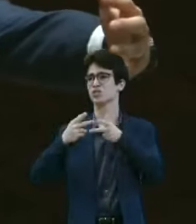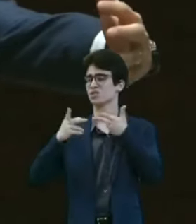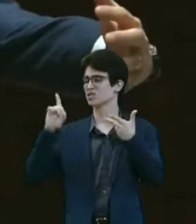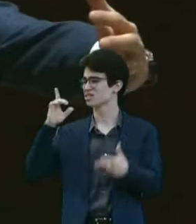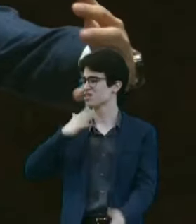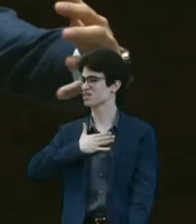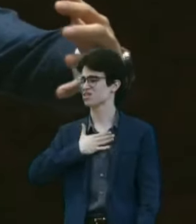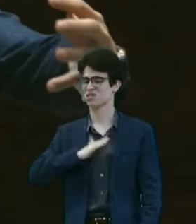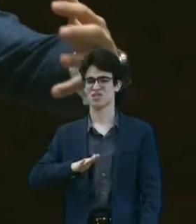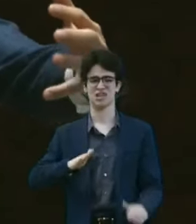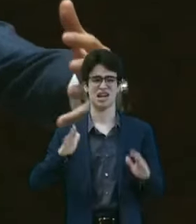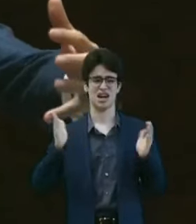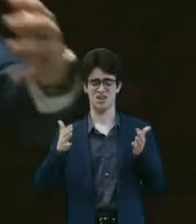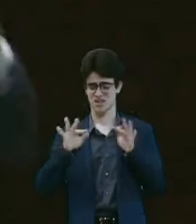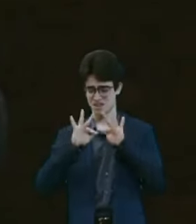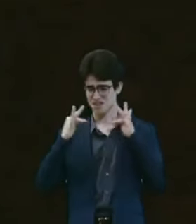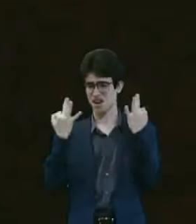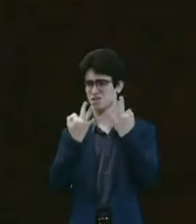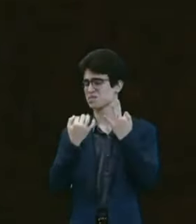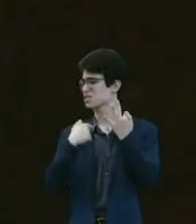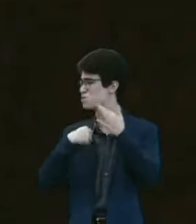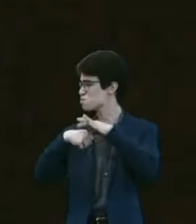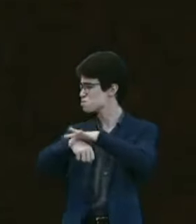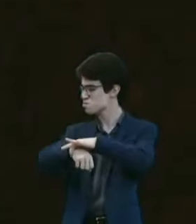quero proteger a minha casa.